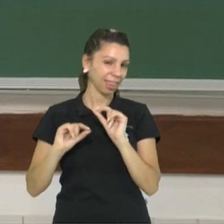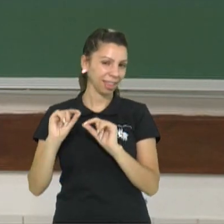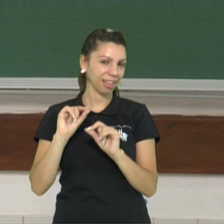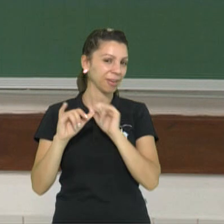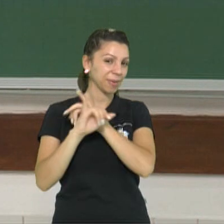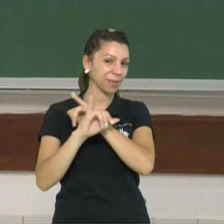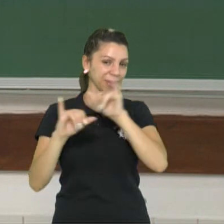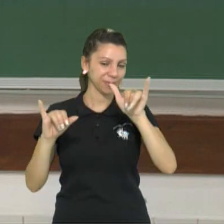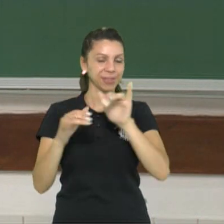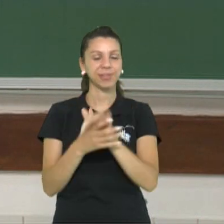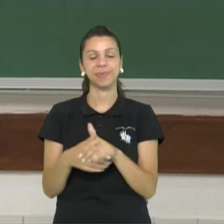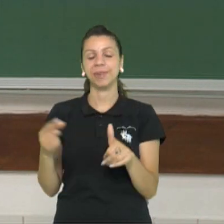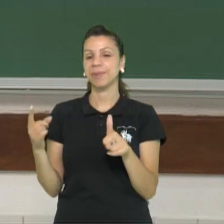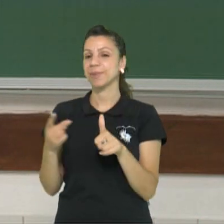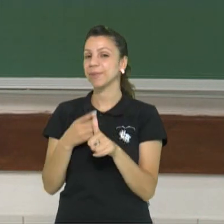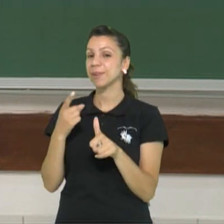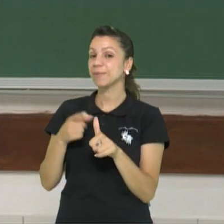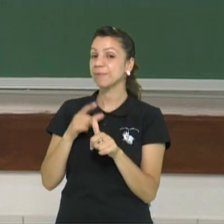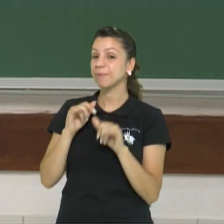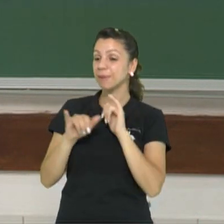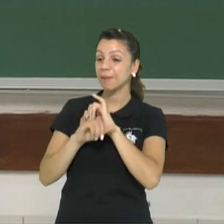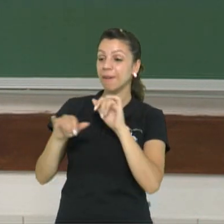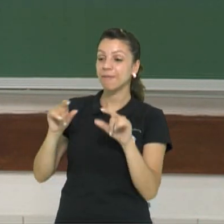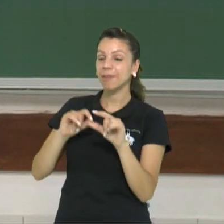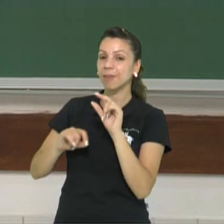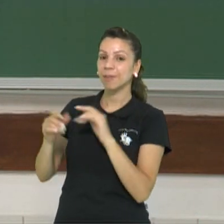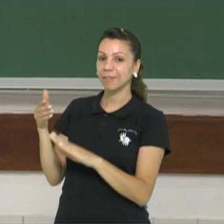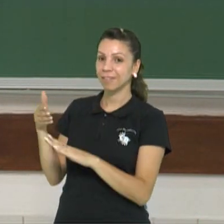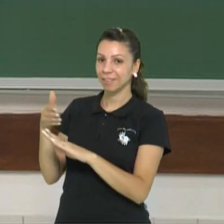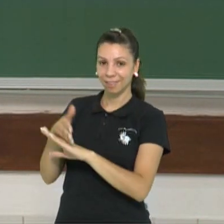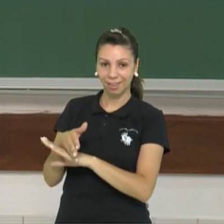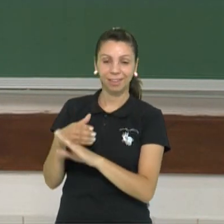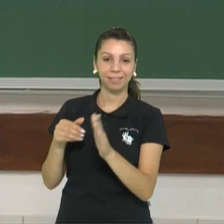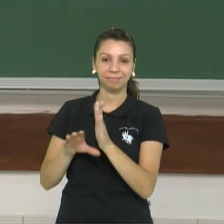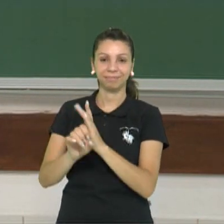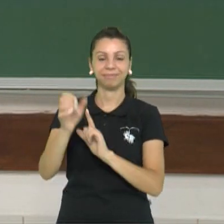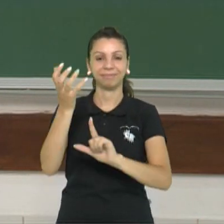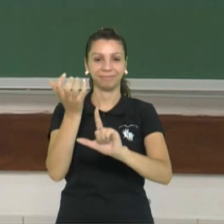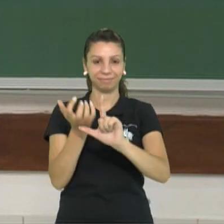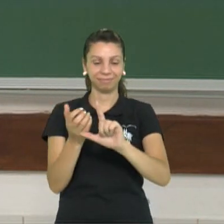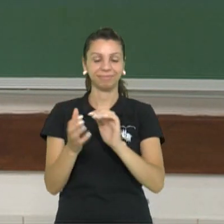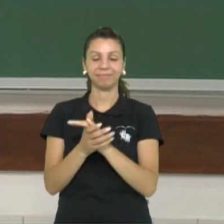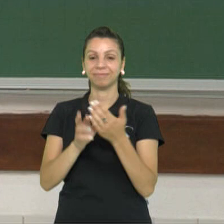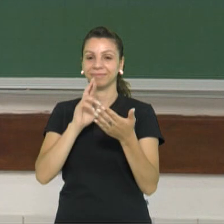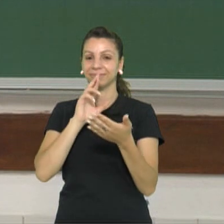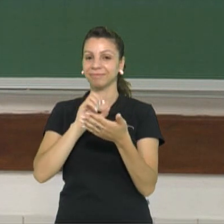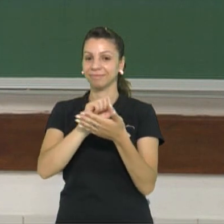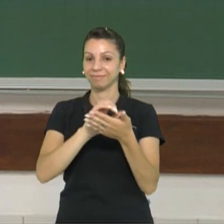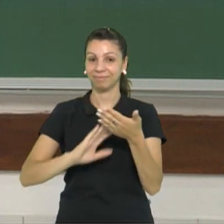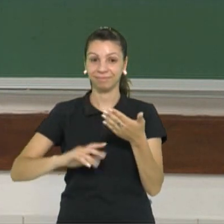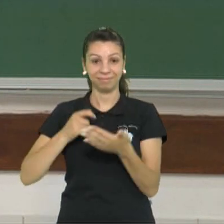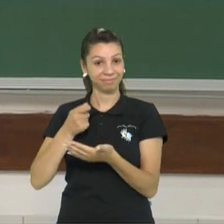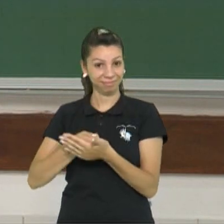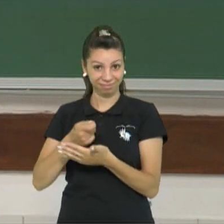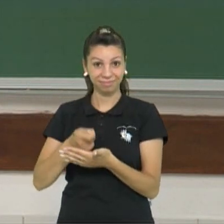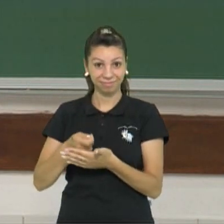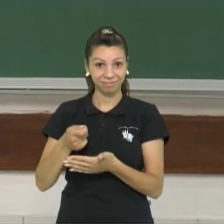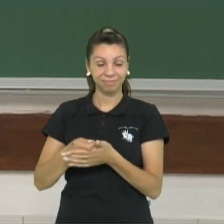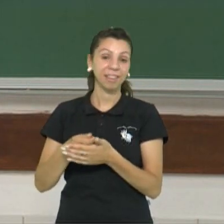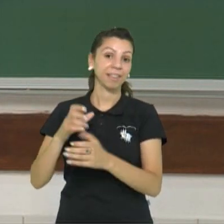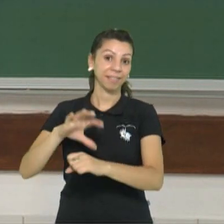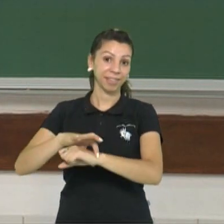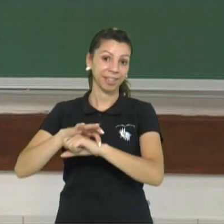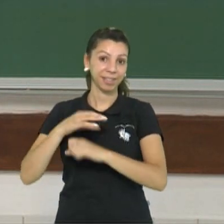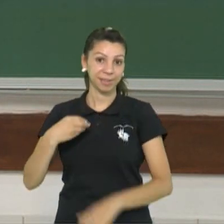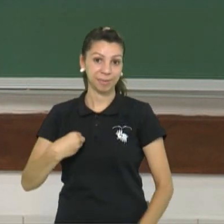vocês. Primeiro recado: acesse o Classroom, realize a atividade obrigatória, a atividade vai garantir a